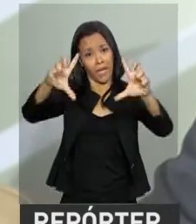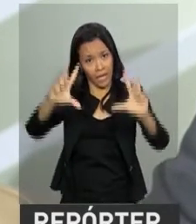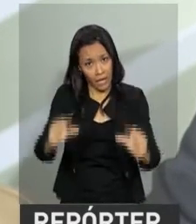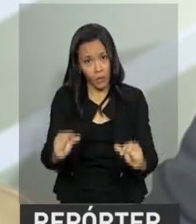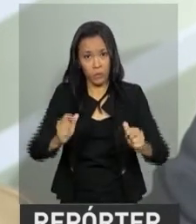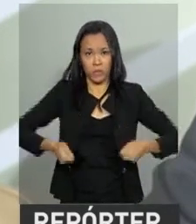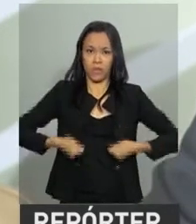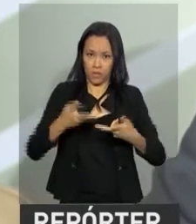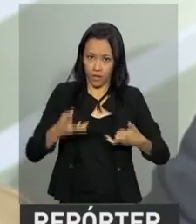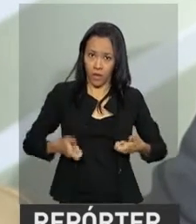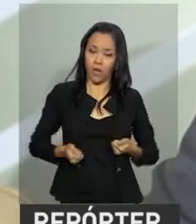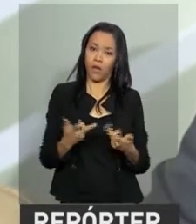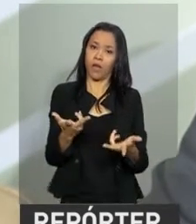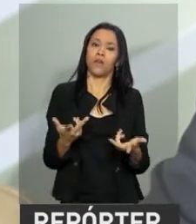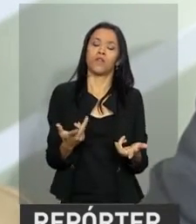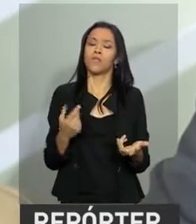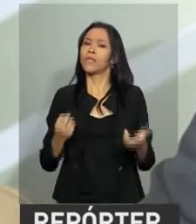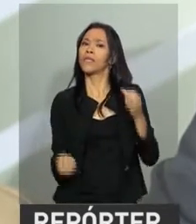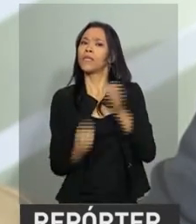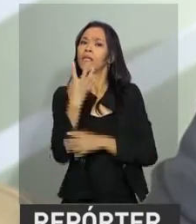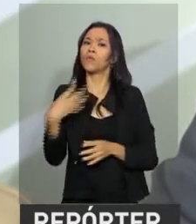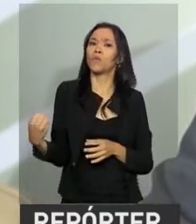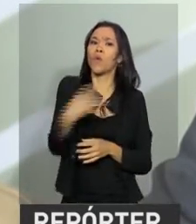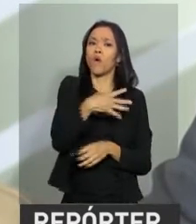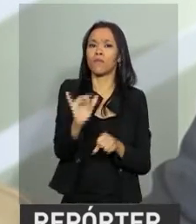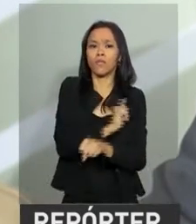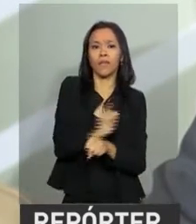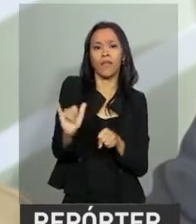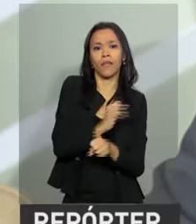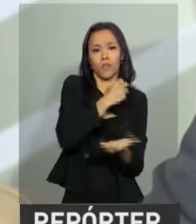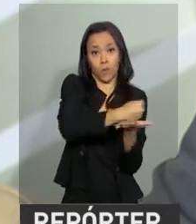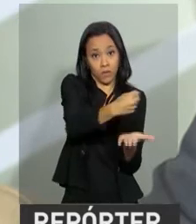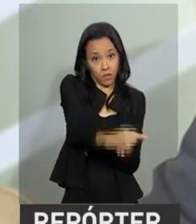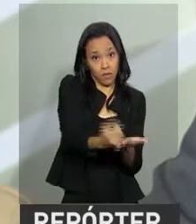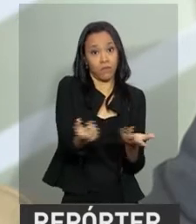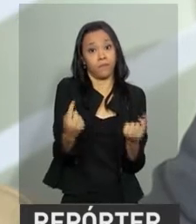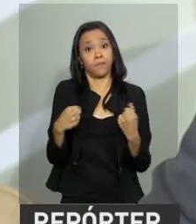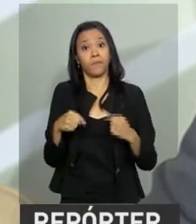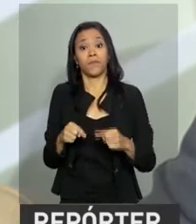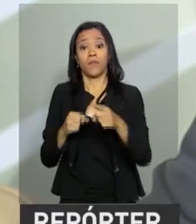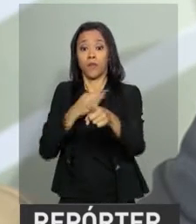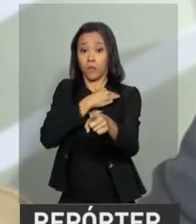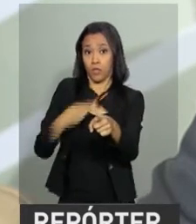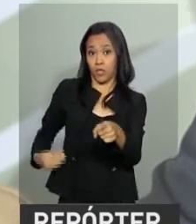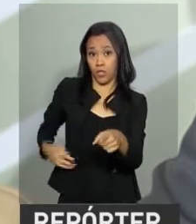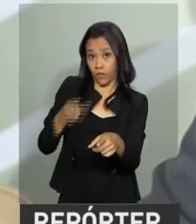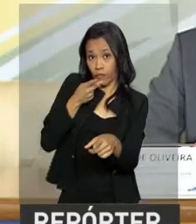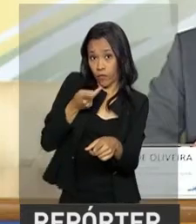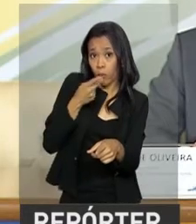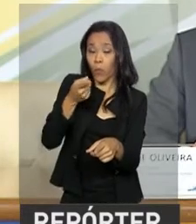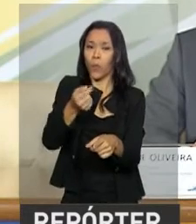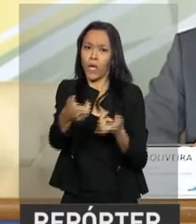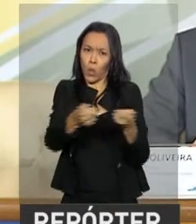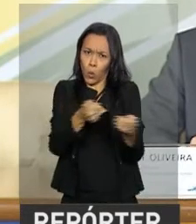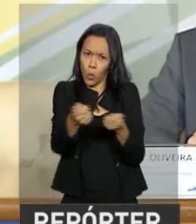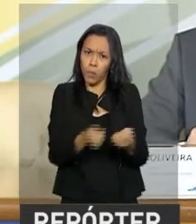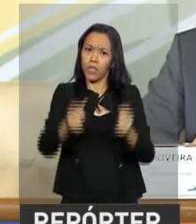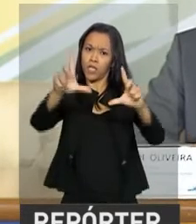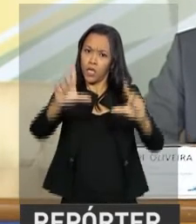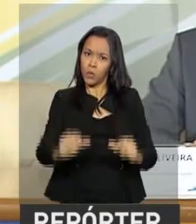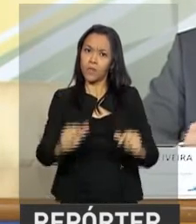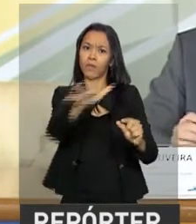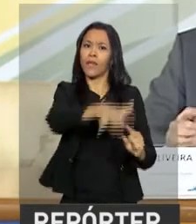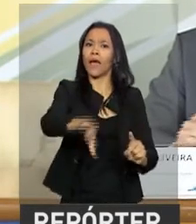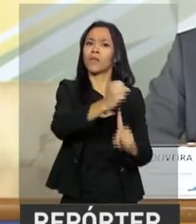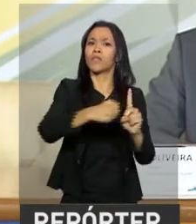né, criando novos modelos de contratação. O ministro destacou também a economia com a revisão de benefícios sociais, como